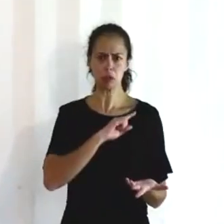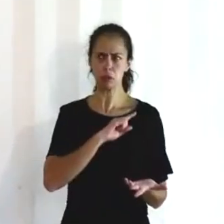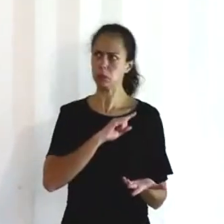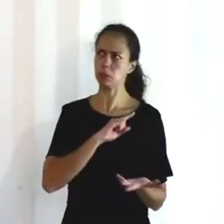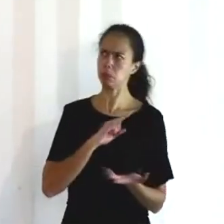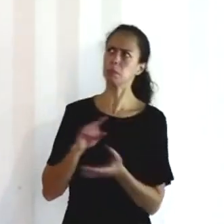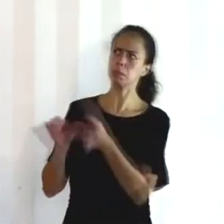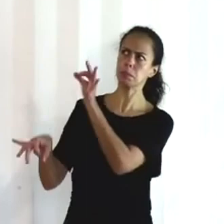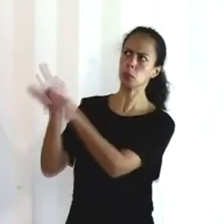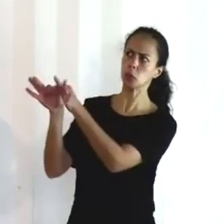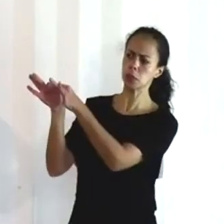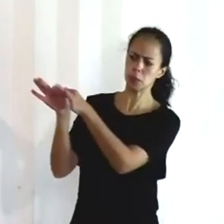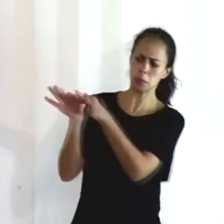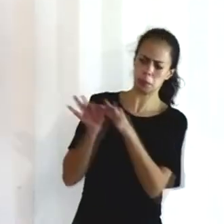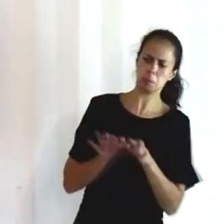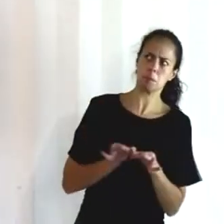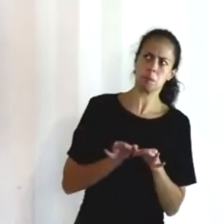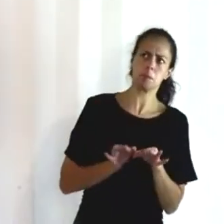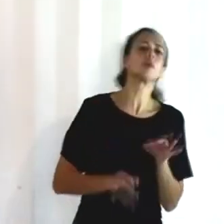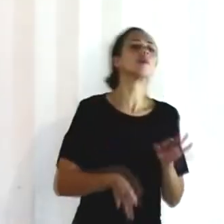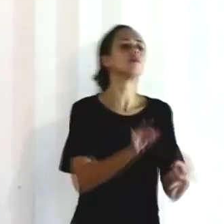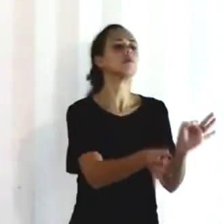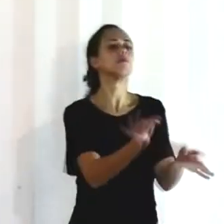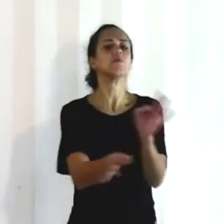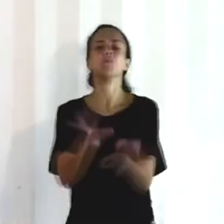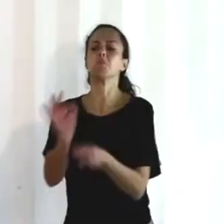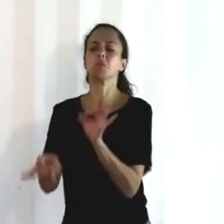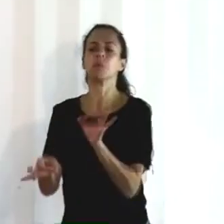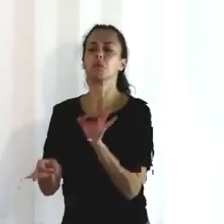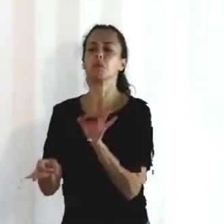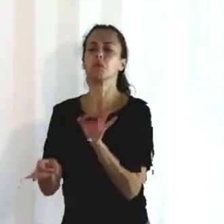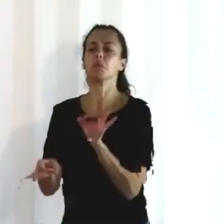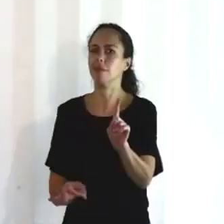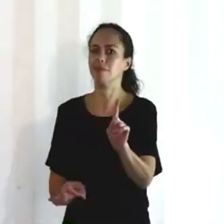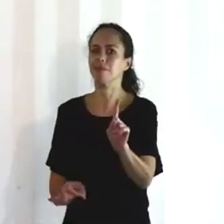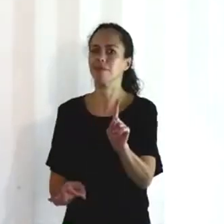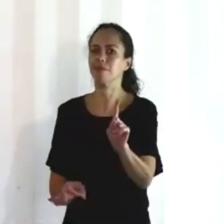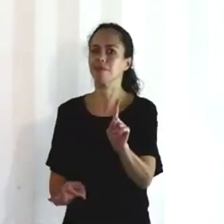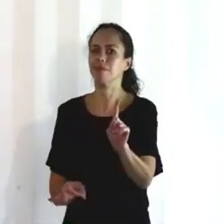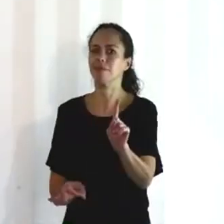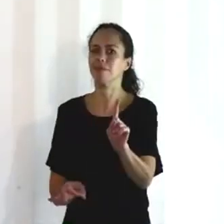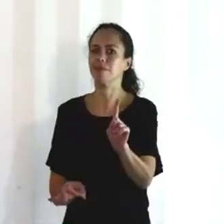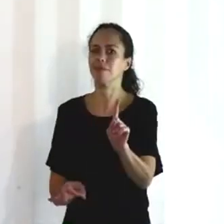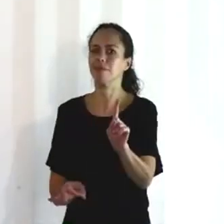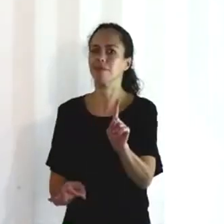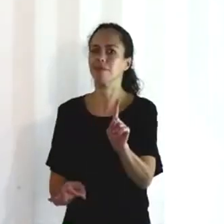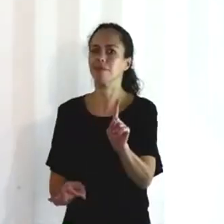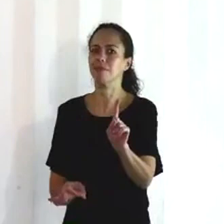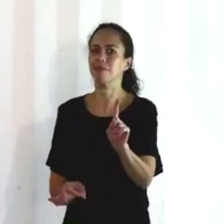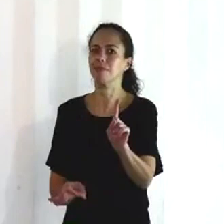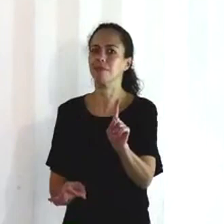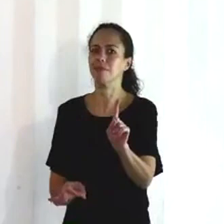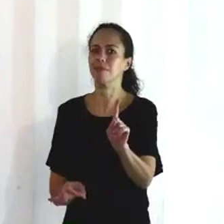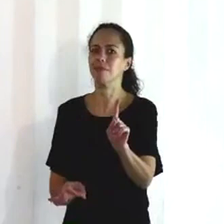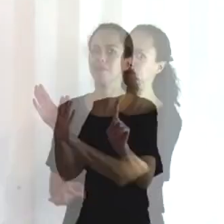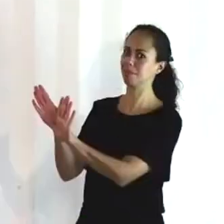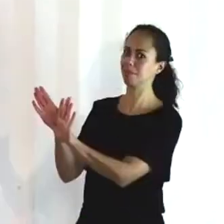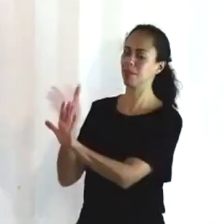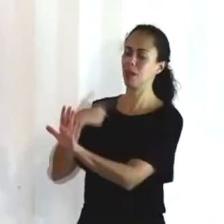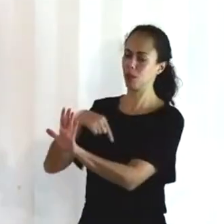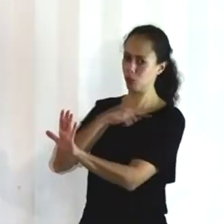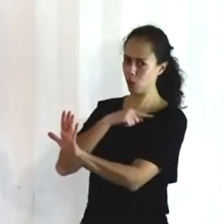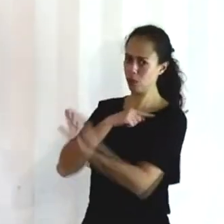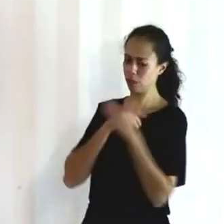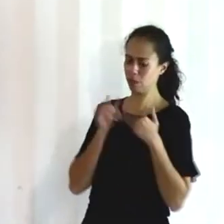a soberania de Deus para julgar o nosso próximo. Esse é o trabalho de Deus. A nós